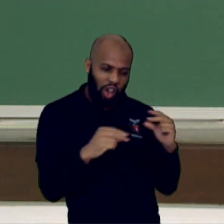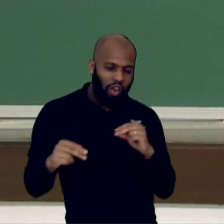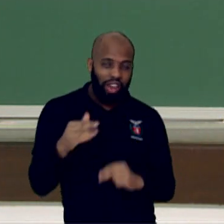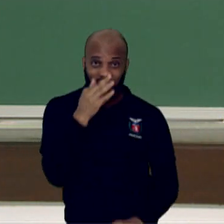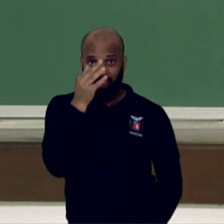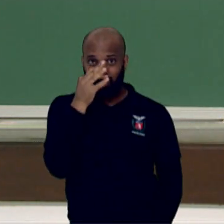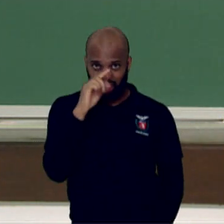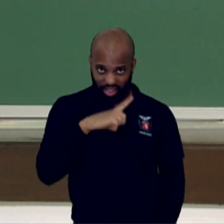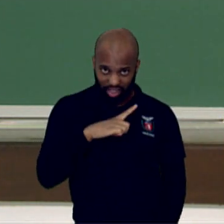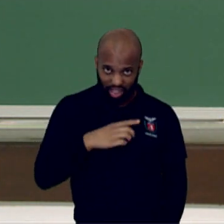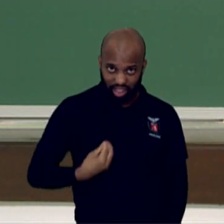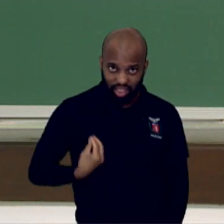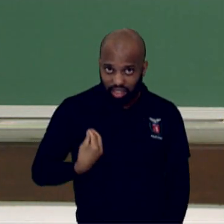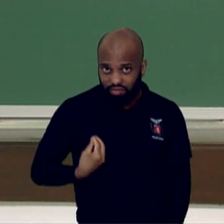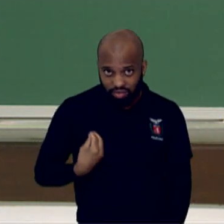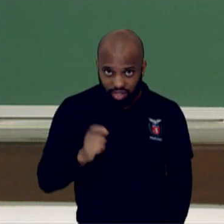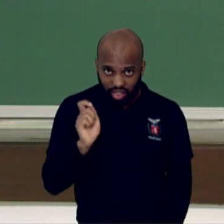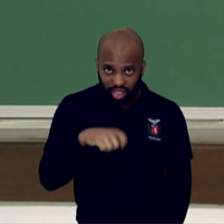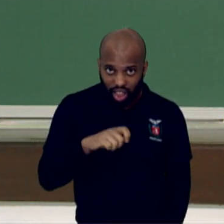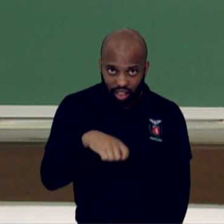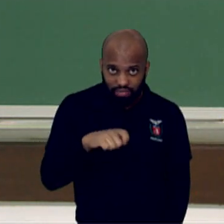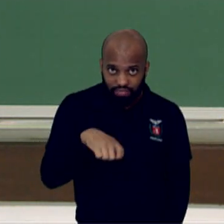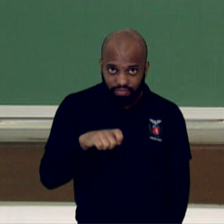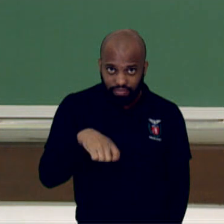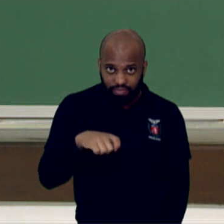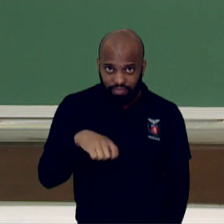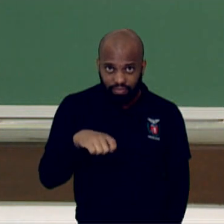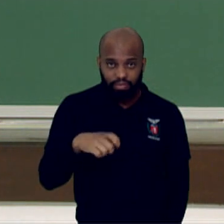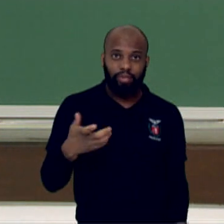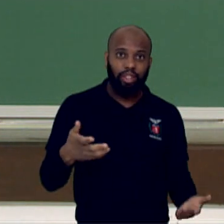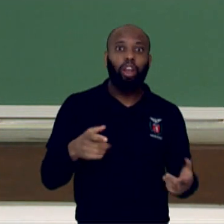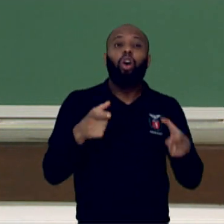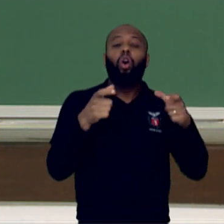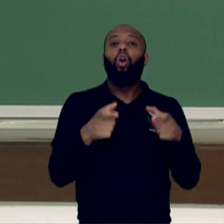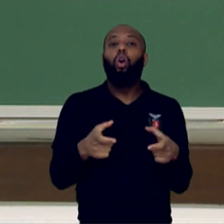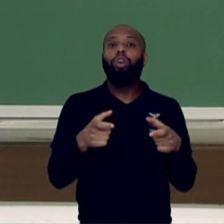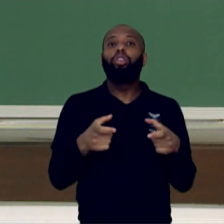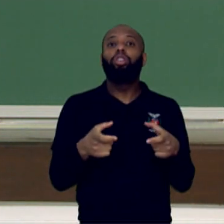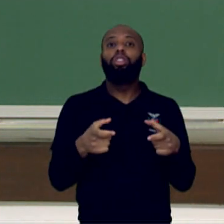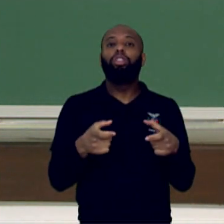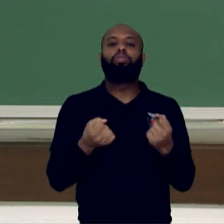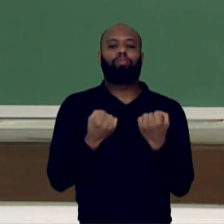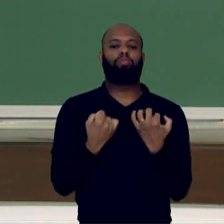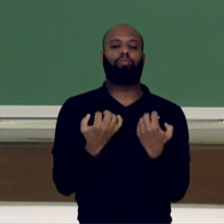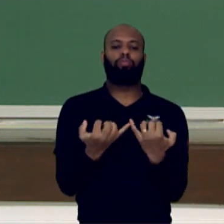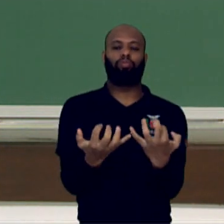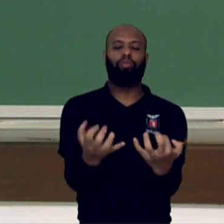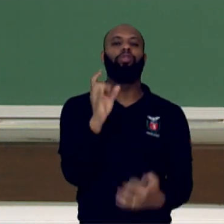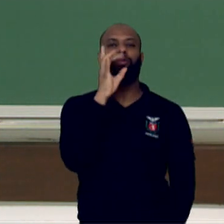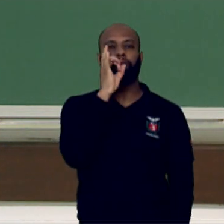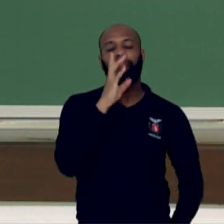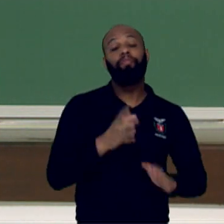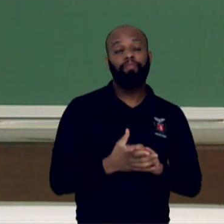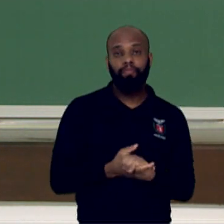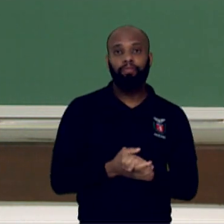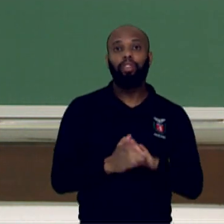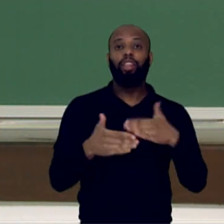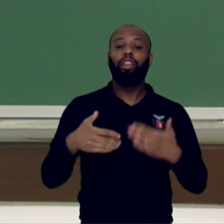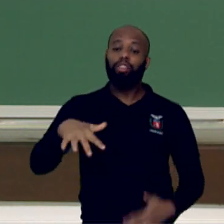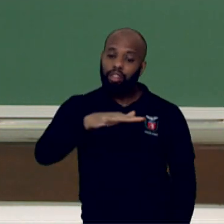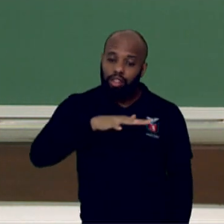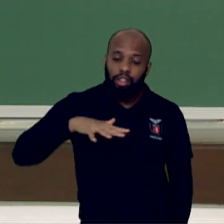com as flores? Possivelmente, provavelmente, se passa em um jardim. Então, essa é